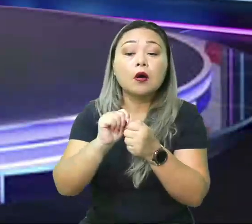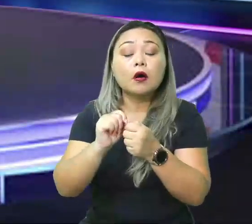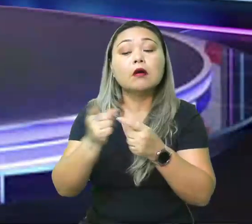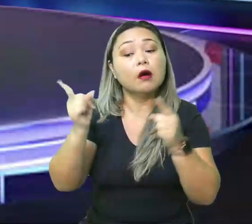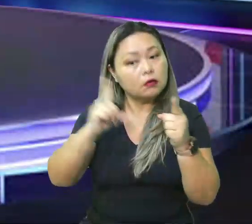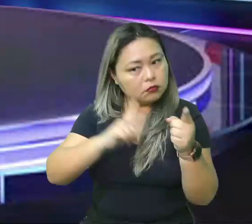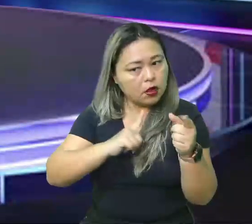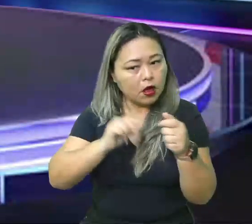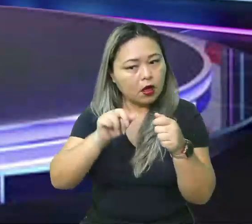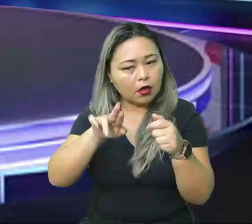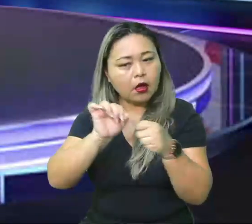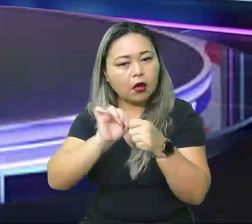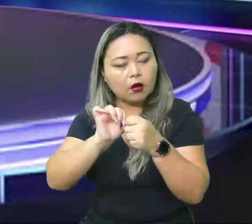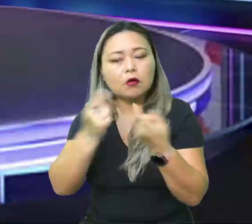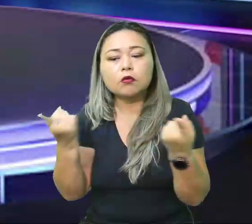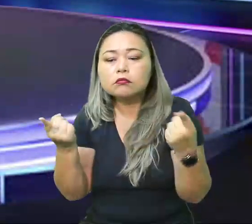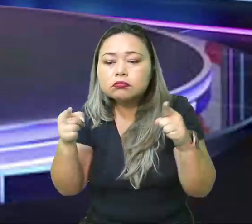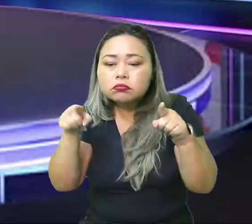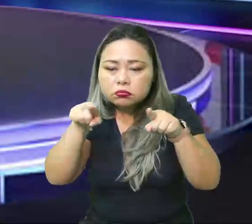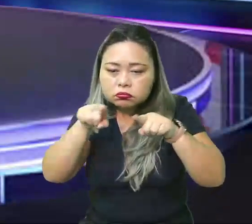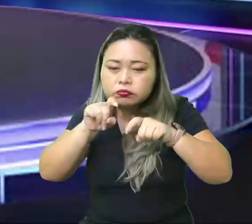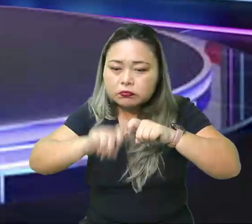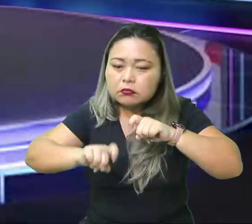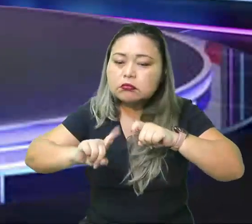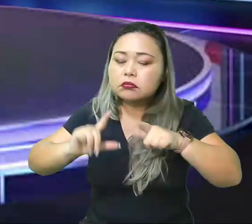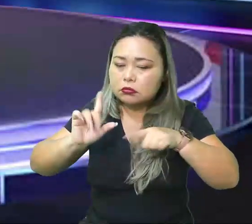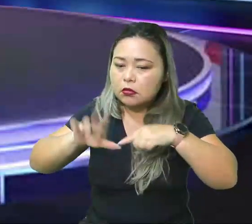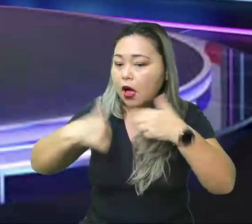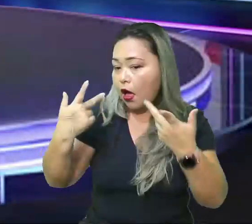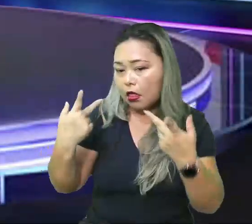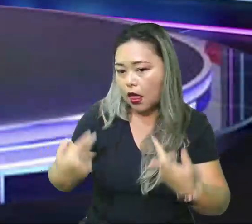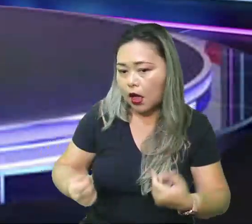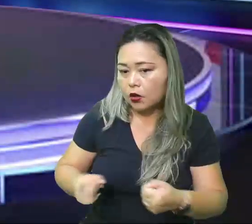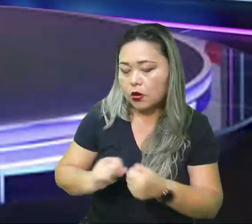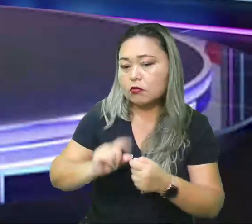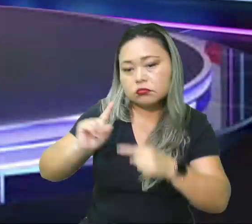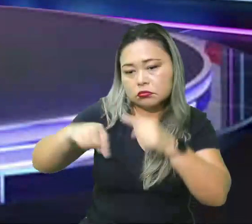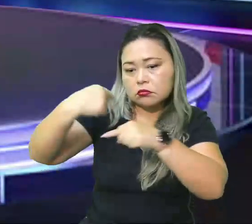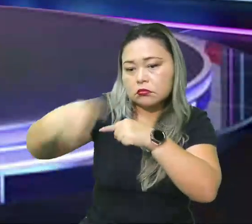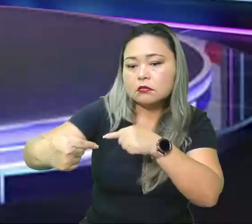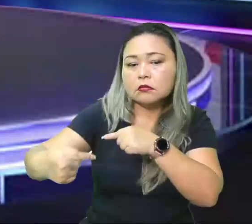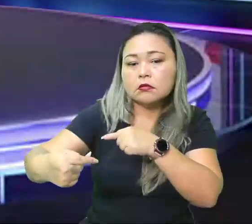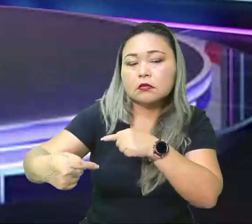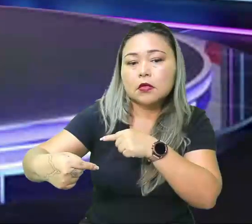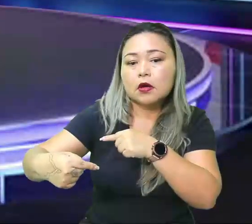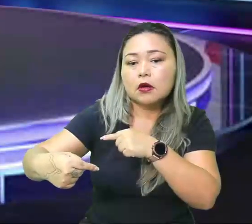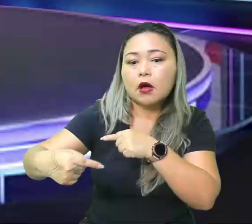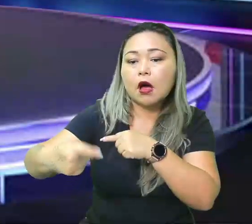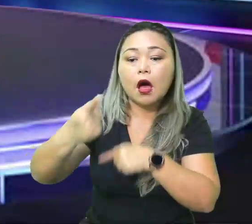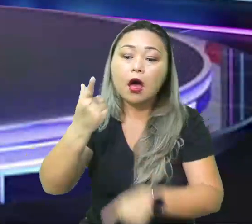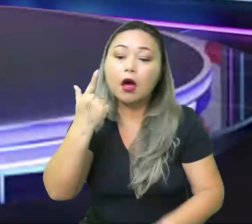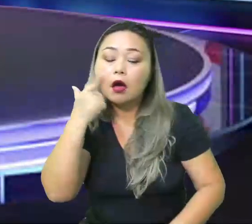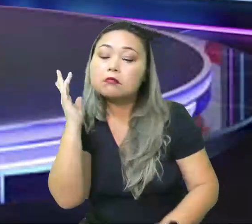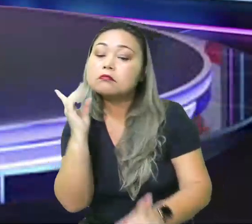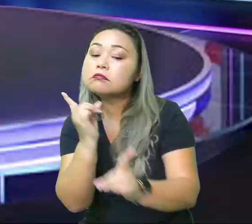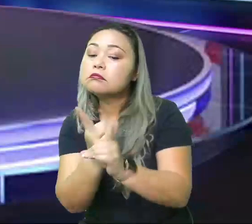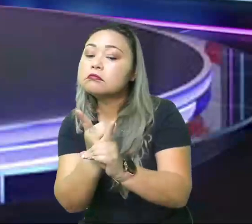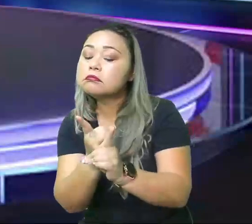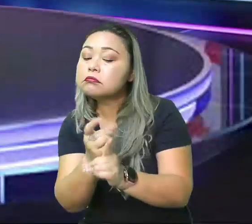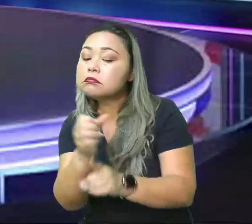esse cruzamento, porque as espécies vão estar realizando aí o processo natural, que é a reprodução, e aí você vai ter